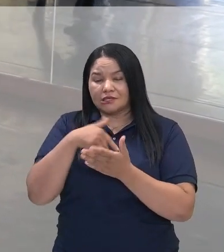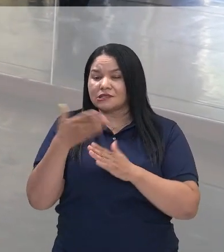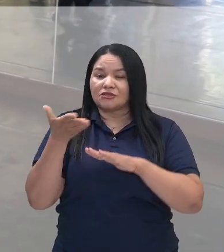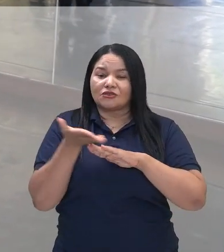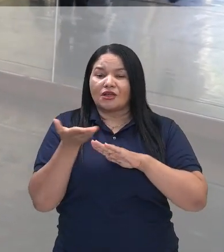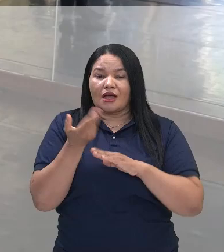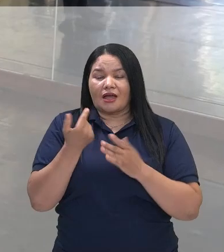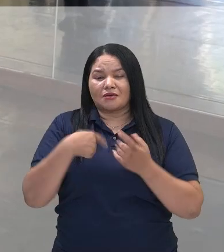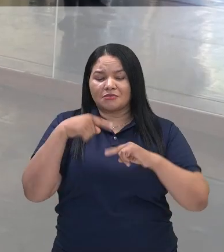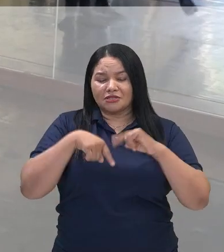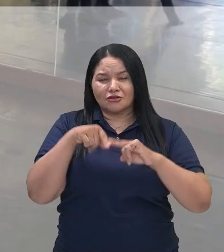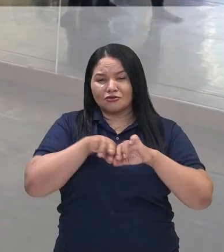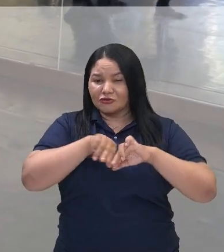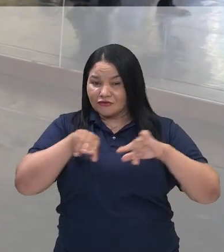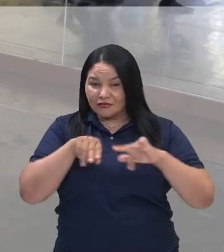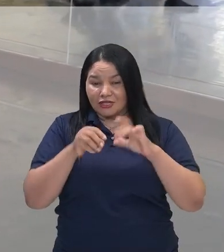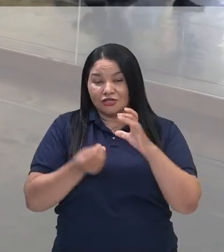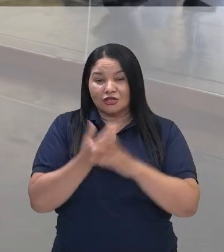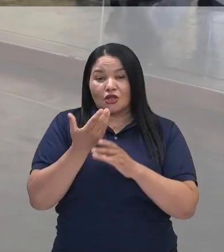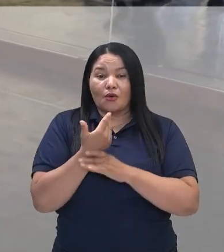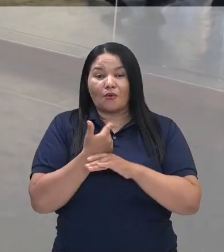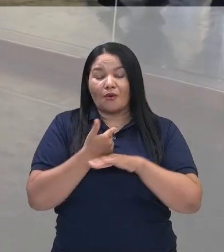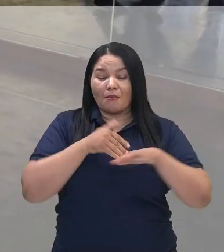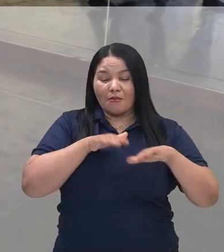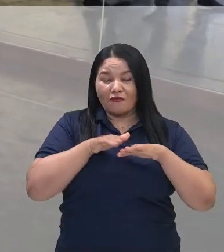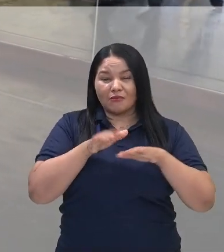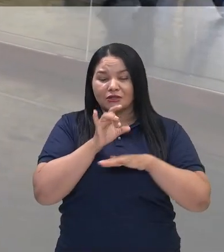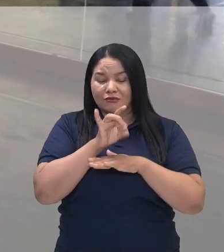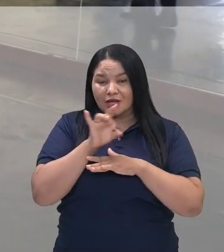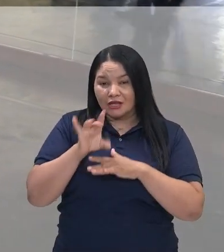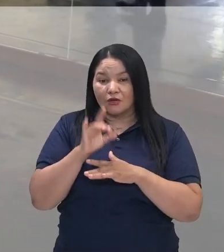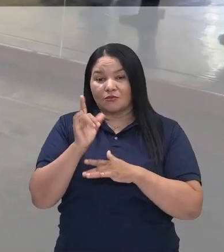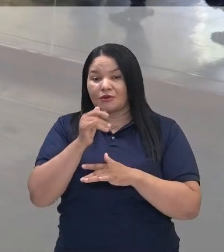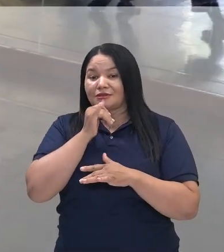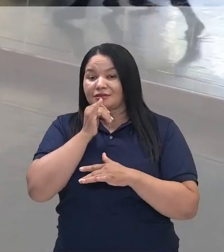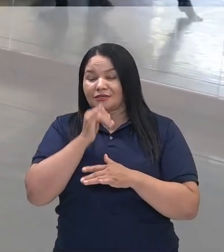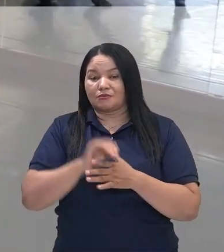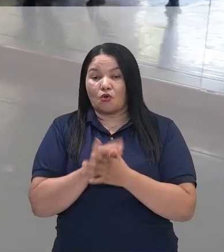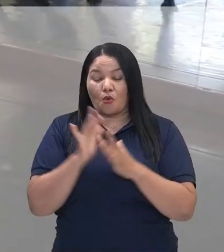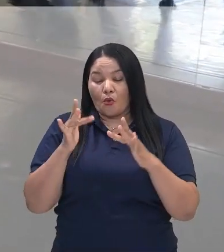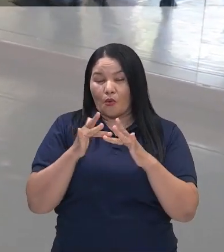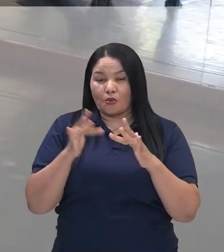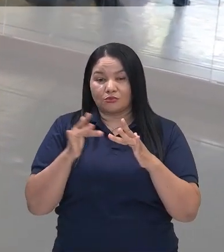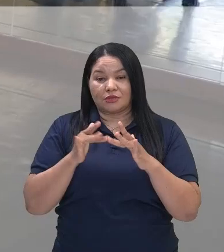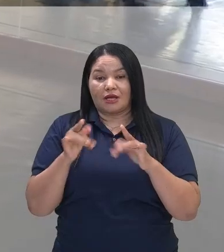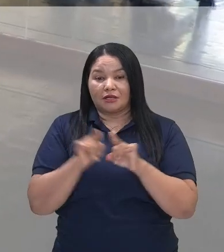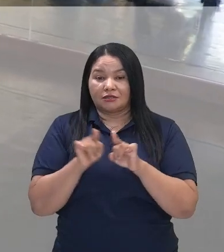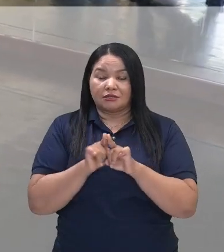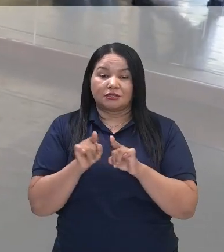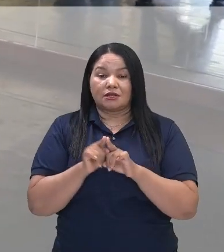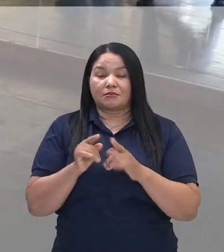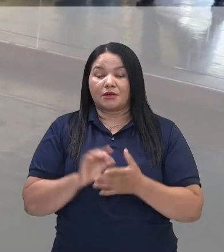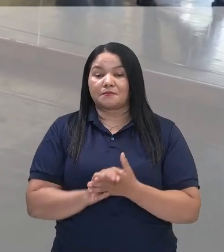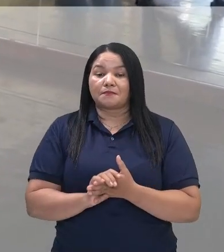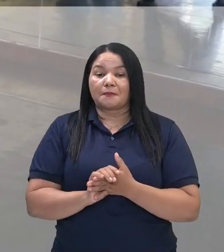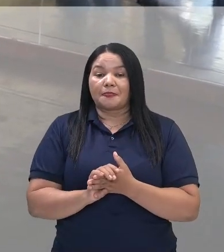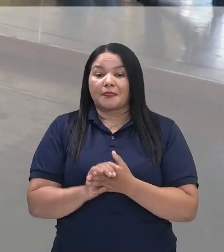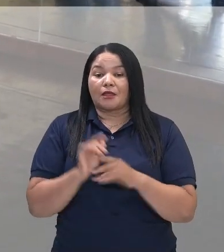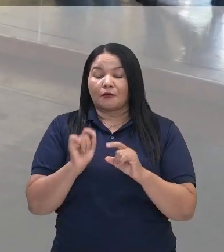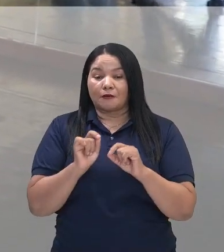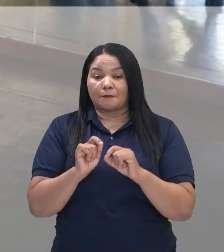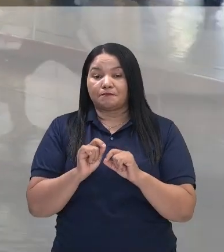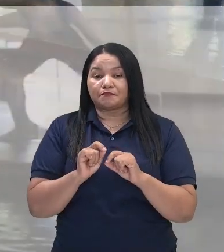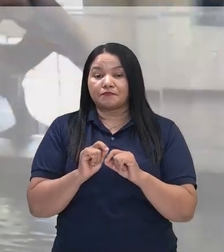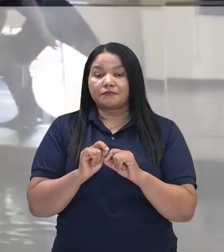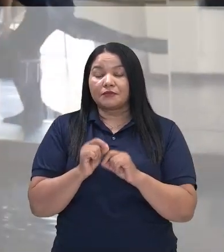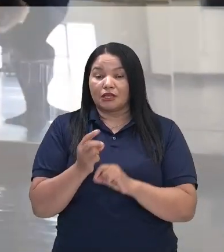ferramentas para a criação das suas células coreográficas, como, por exemplo, o contato e improvisação, a improvisação que parte de